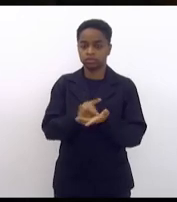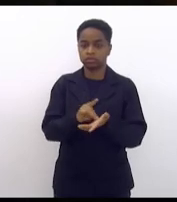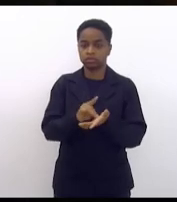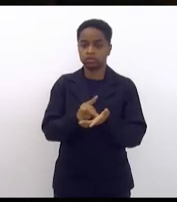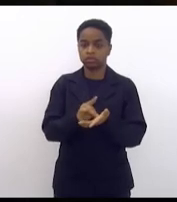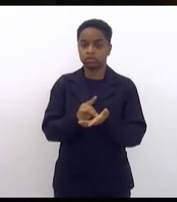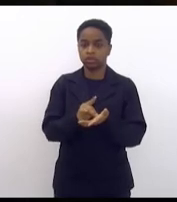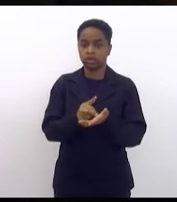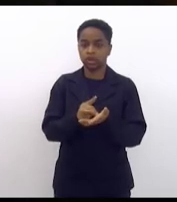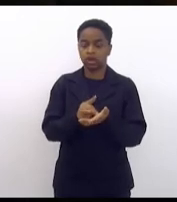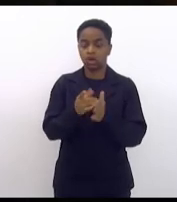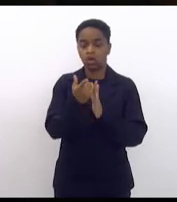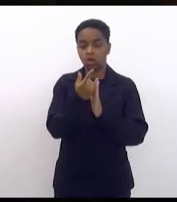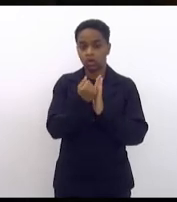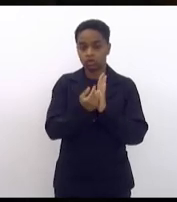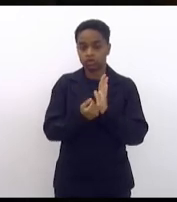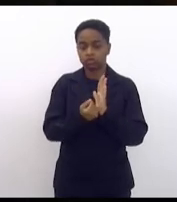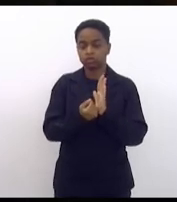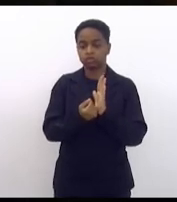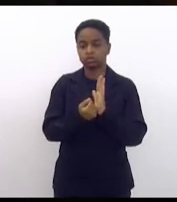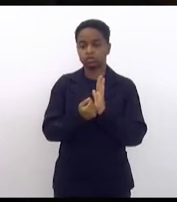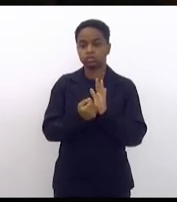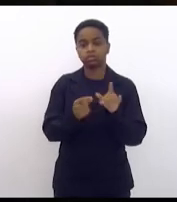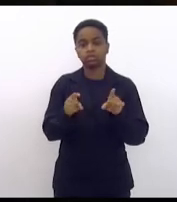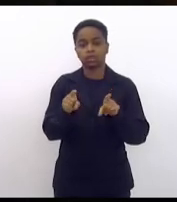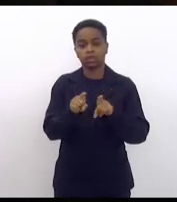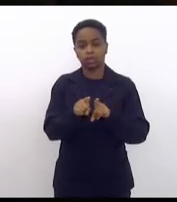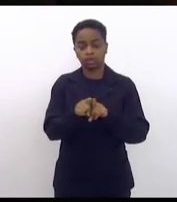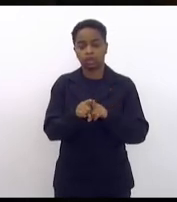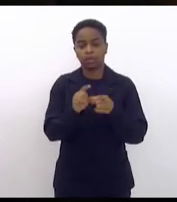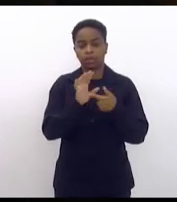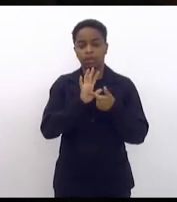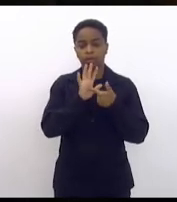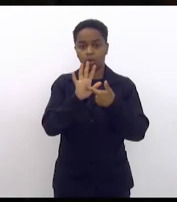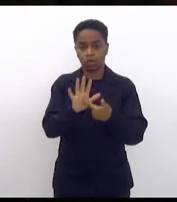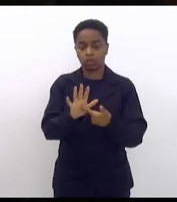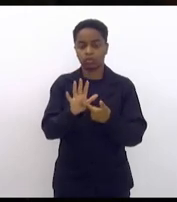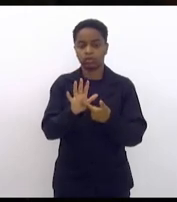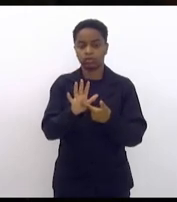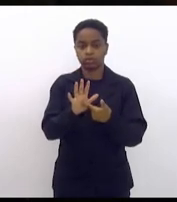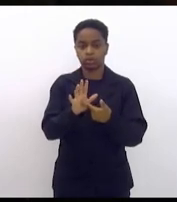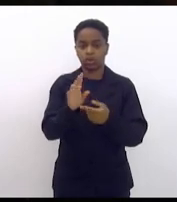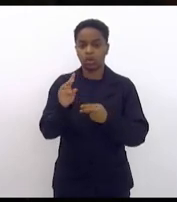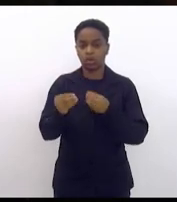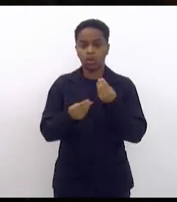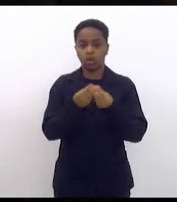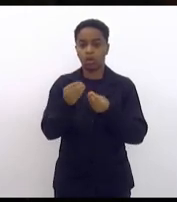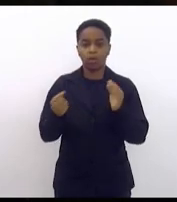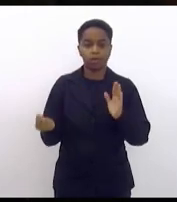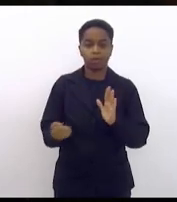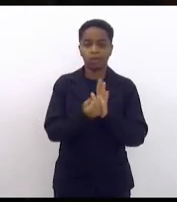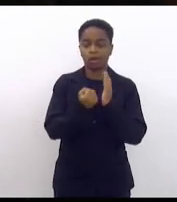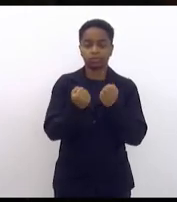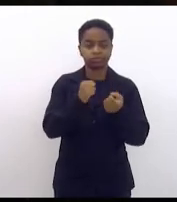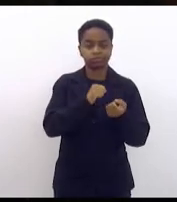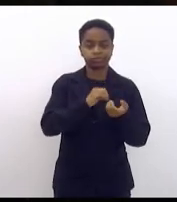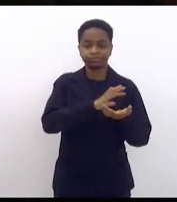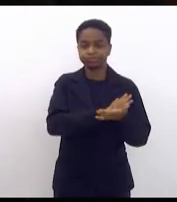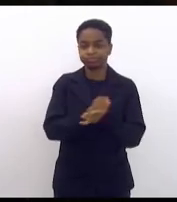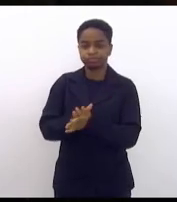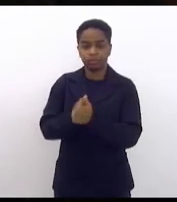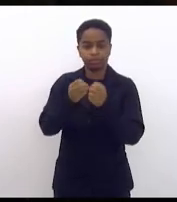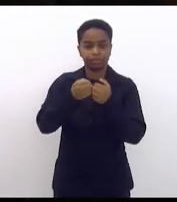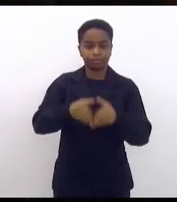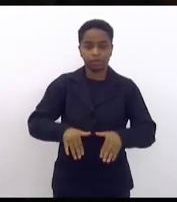Essas peças orçamentárias são ainda também o reflexo do legado nocivo e destrutivo que